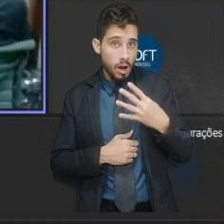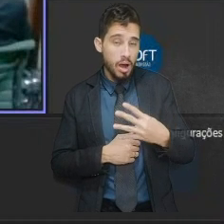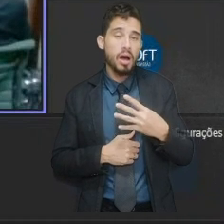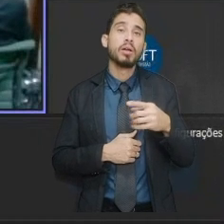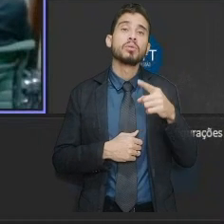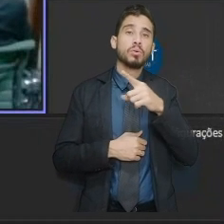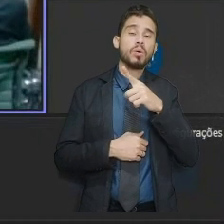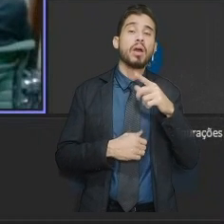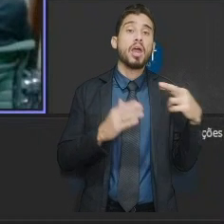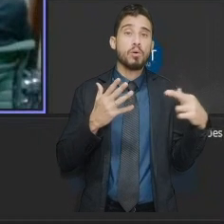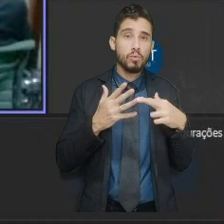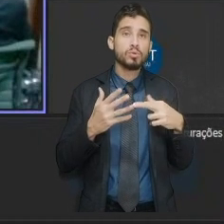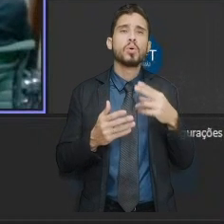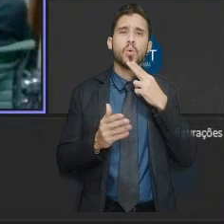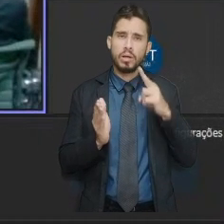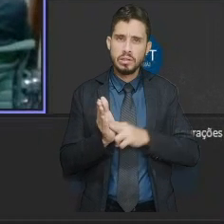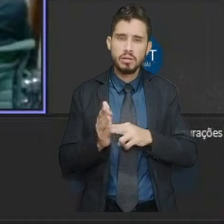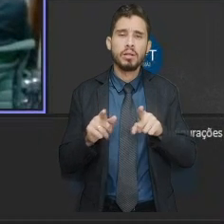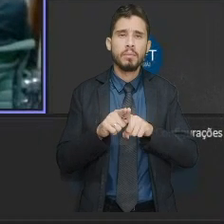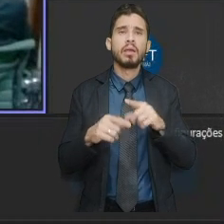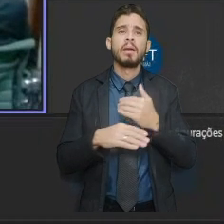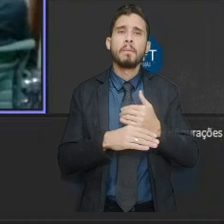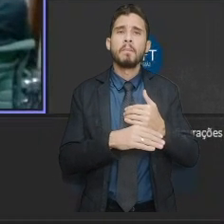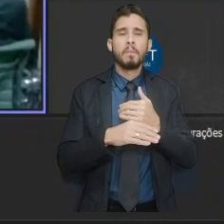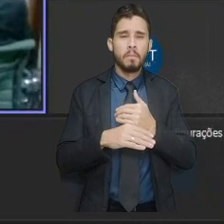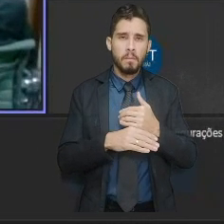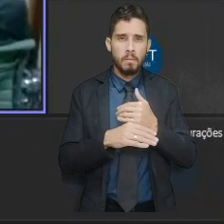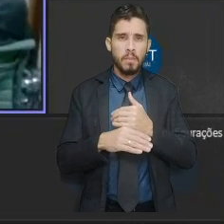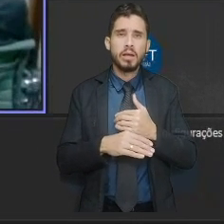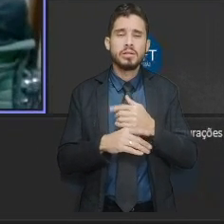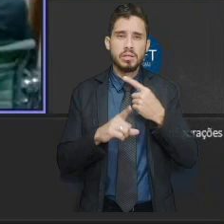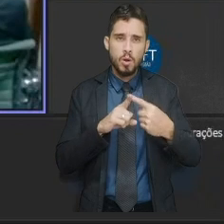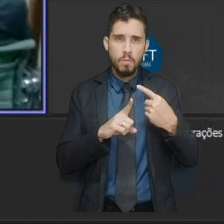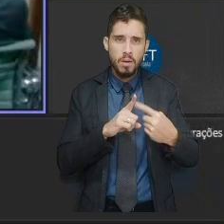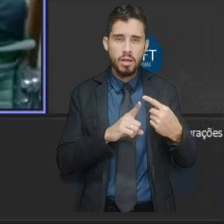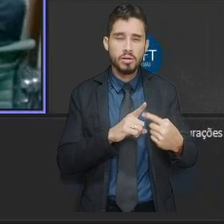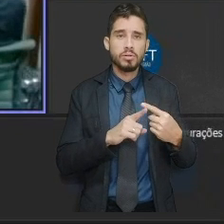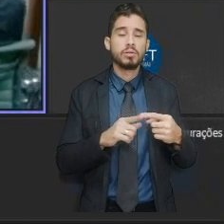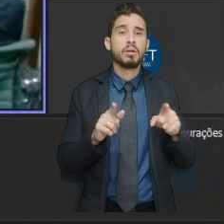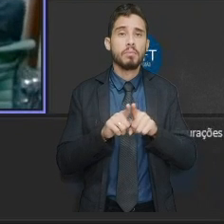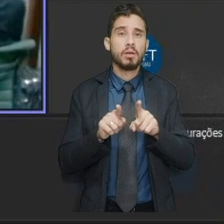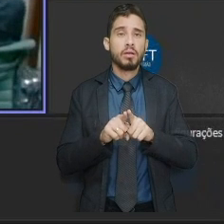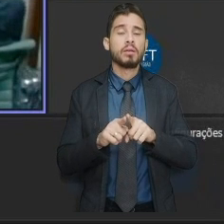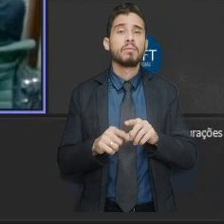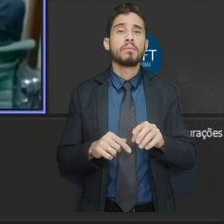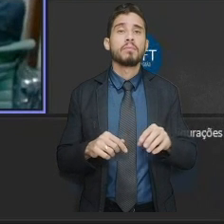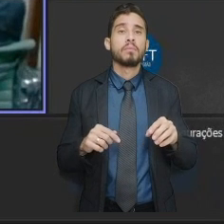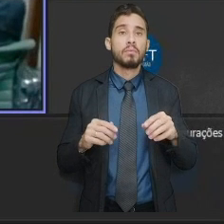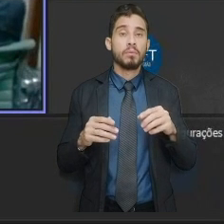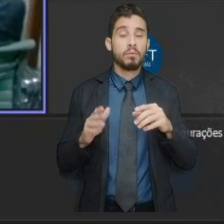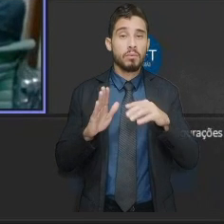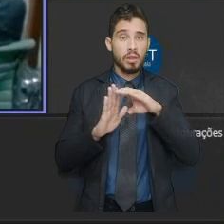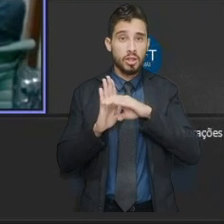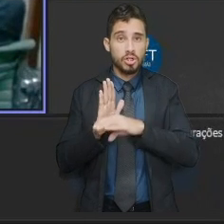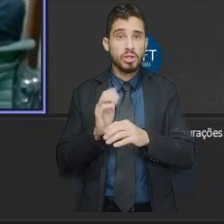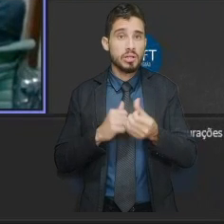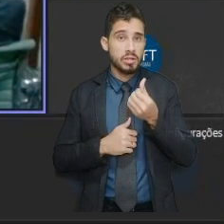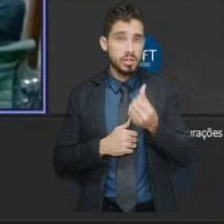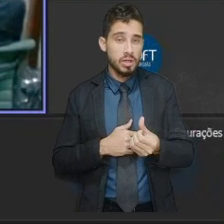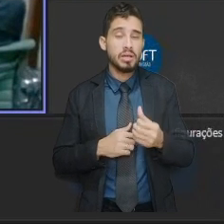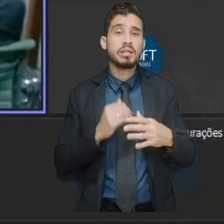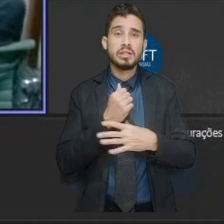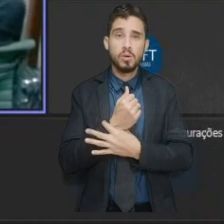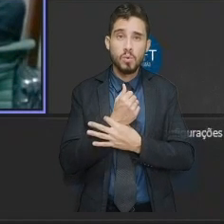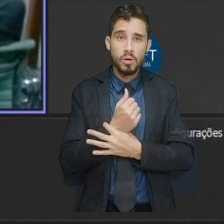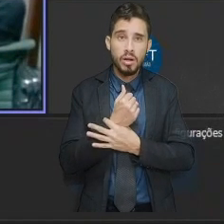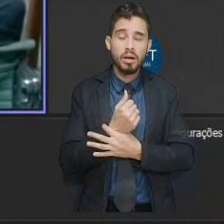recursos conhecidos e parcialmente providos, unânime, 1 processo. Lista 6, preliminar de inadequação